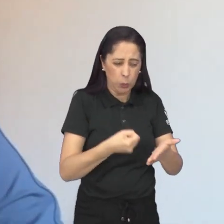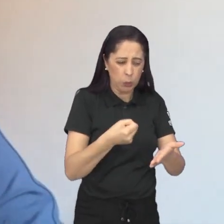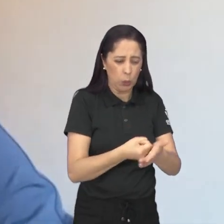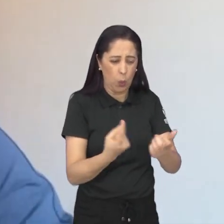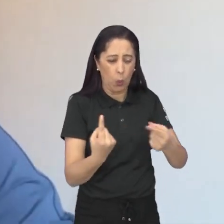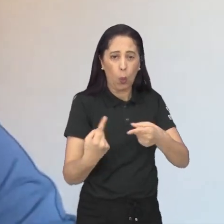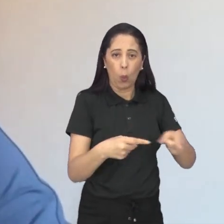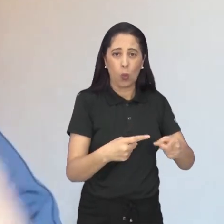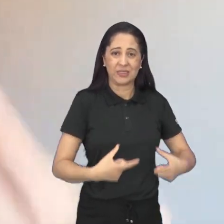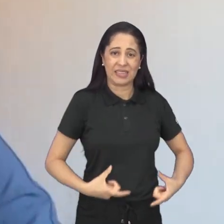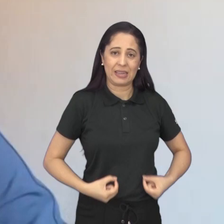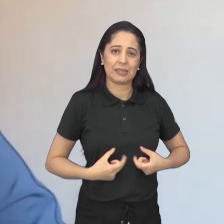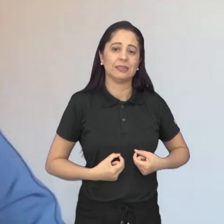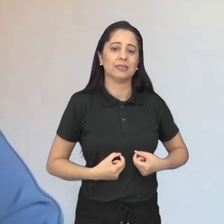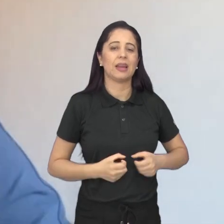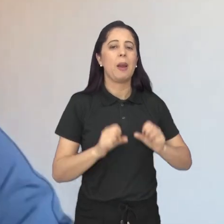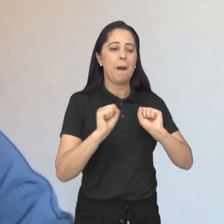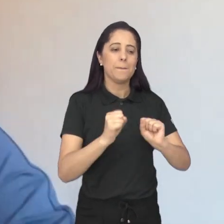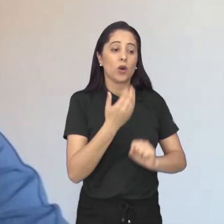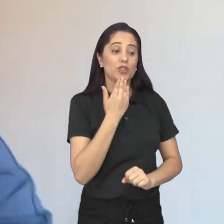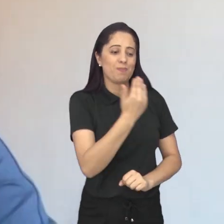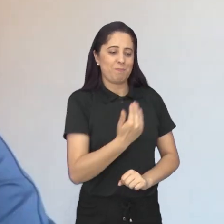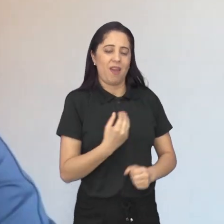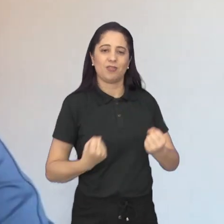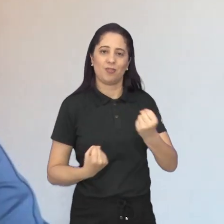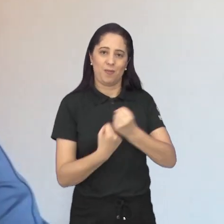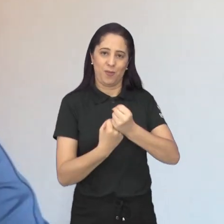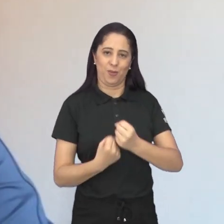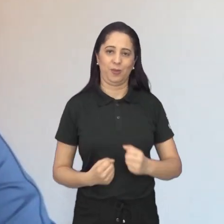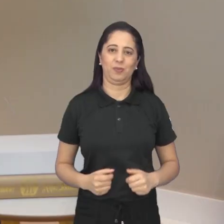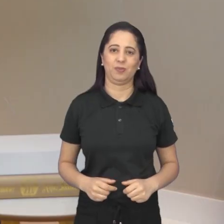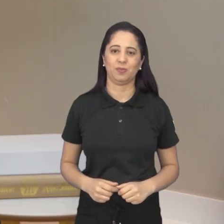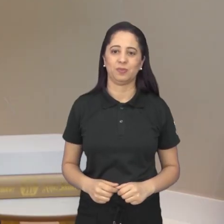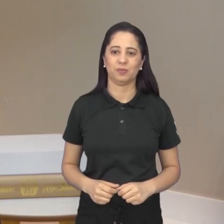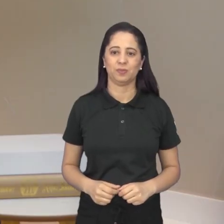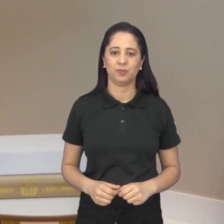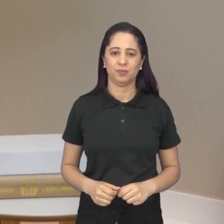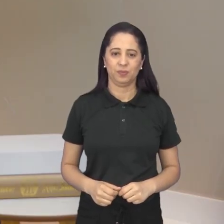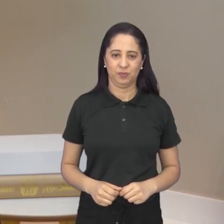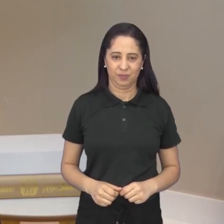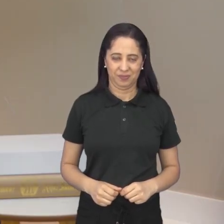câncer é importante conhecer e podem contar com a gente.